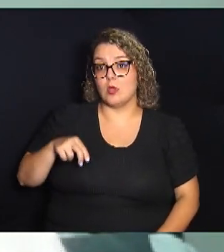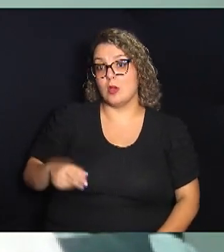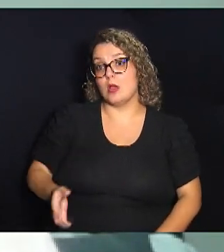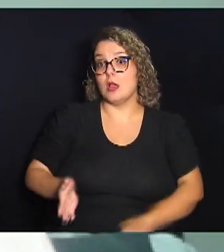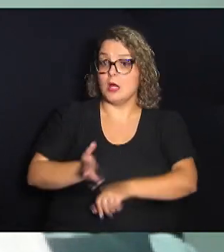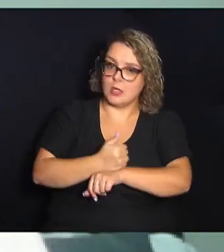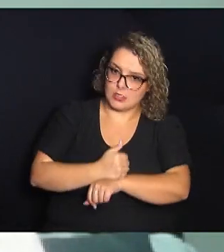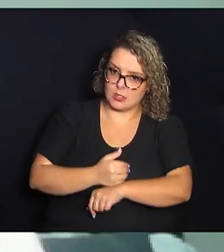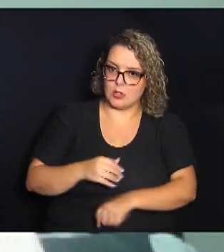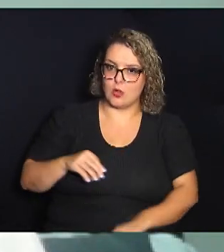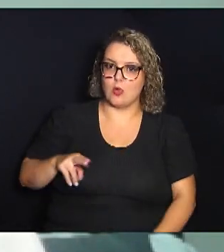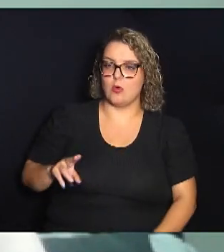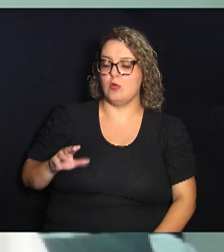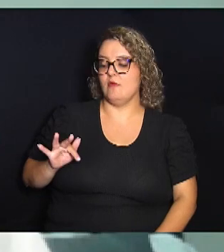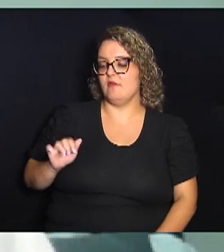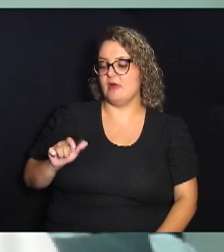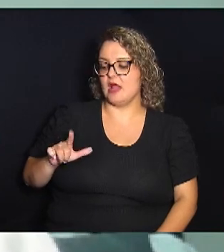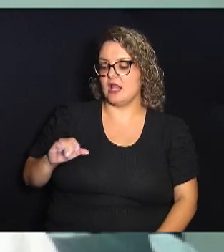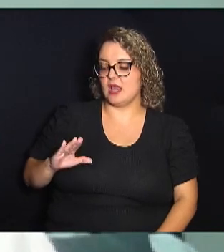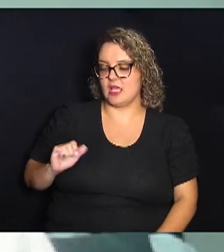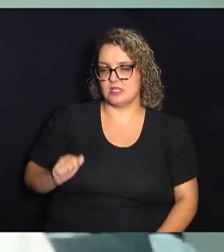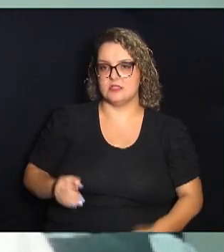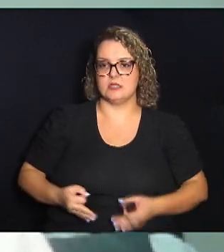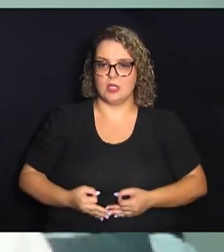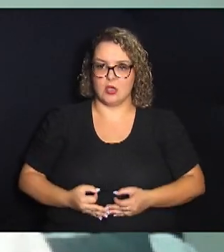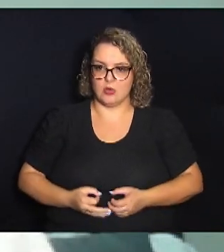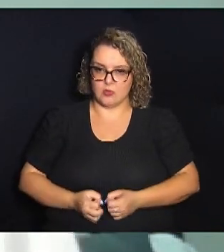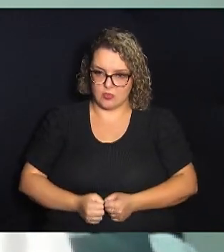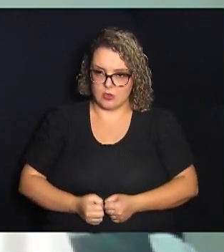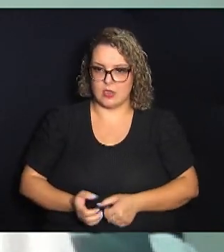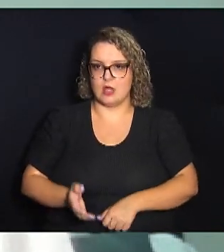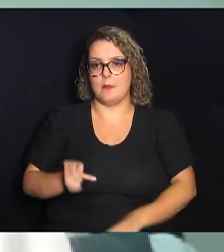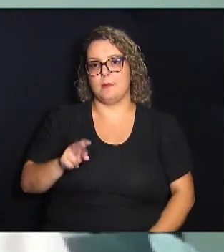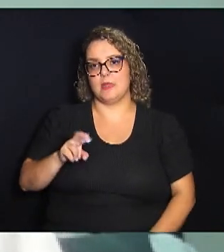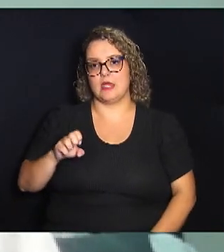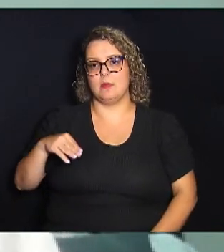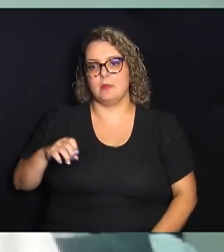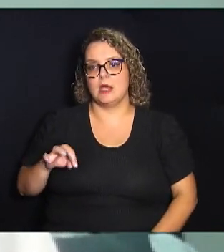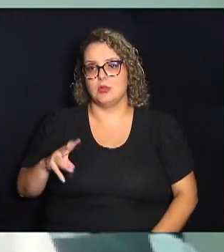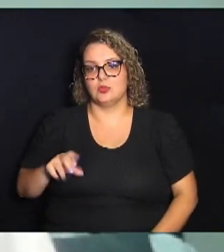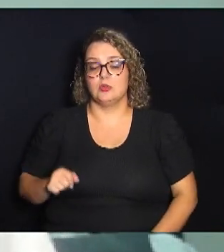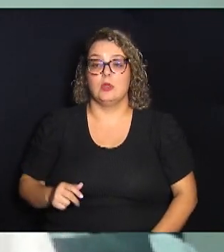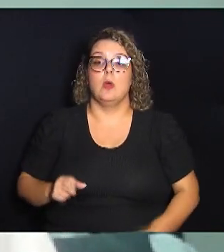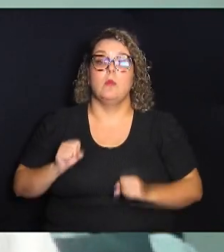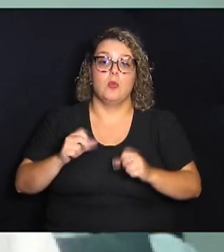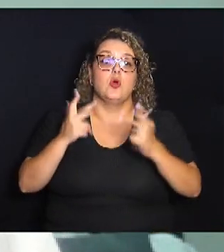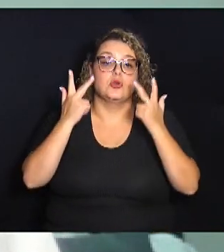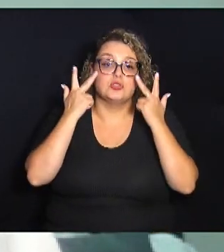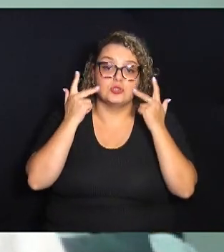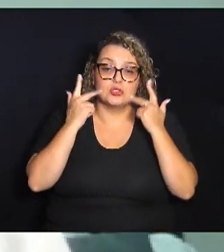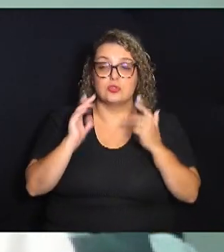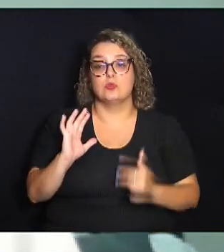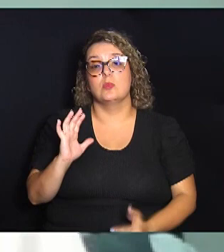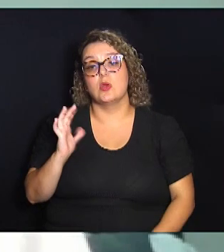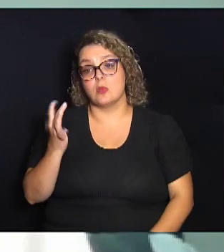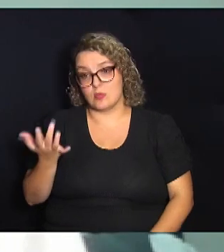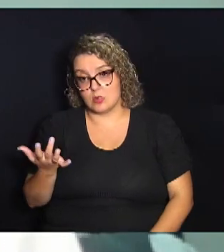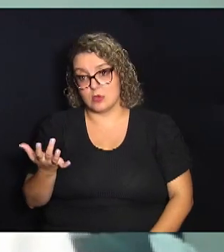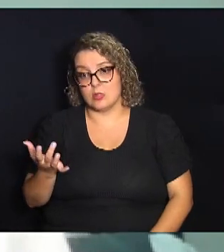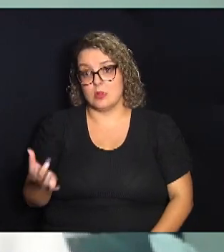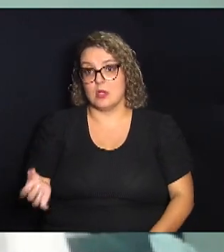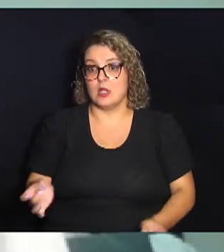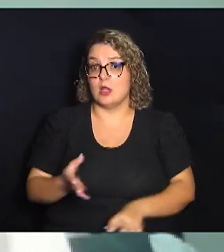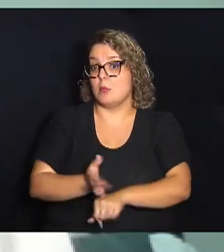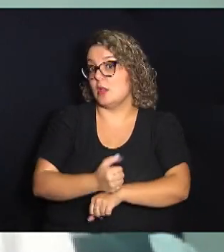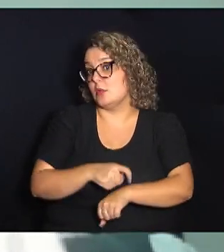prematura. Isso pode acontecer naturalmente, ou seja, as reservas daquela mulher acabaram antes da